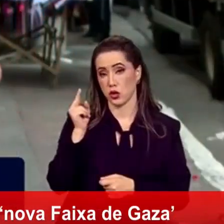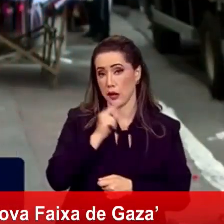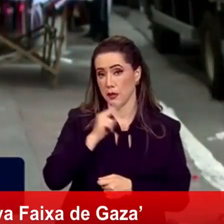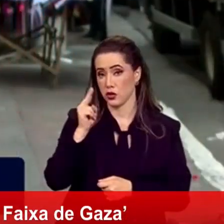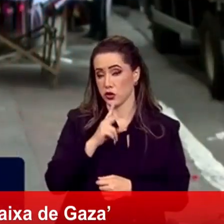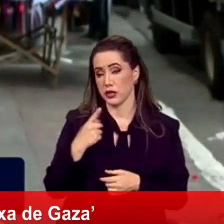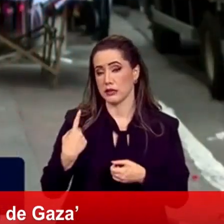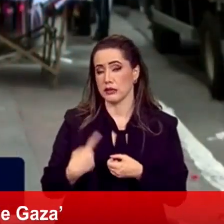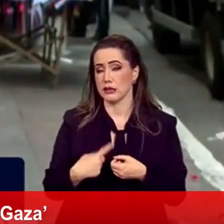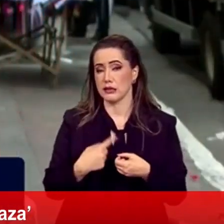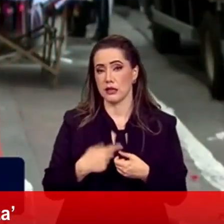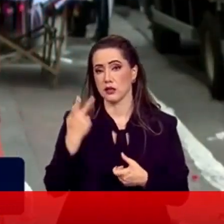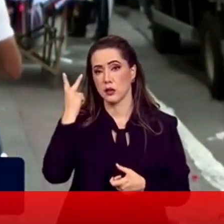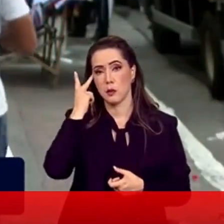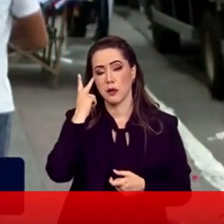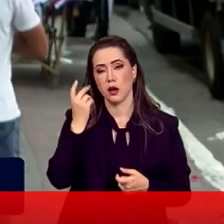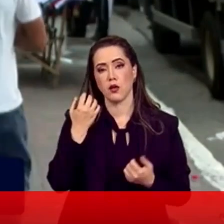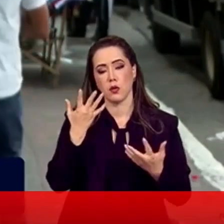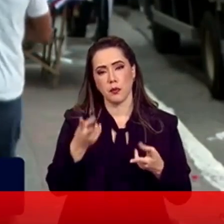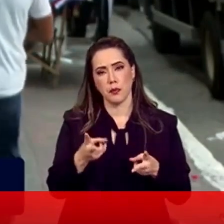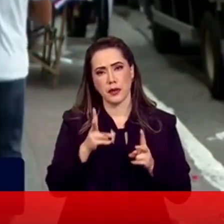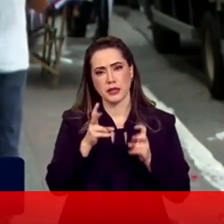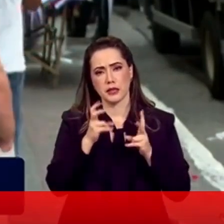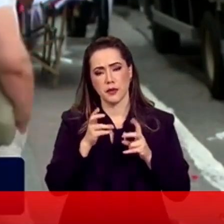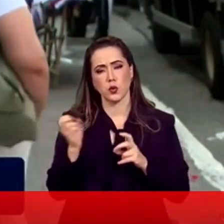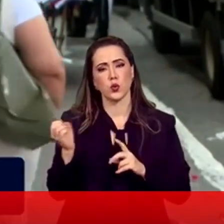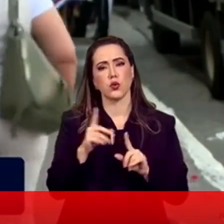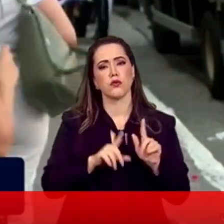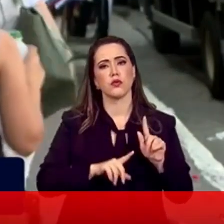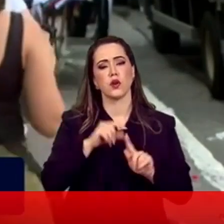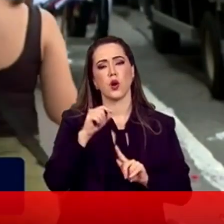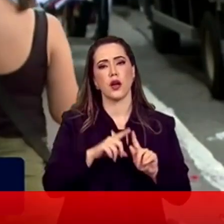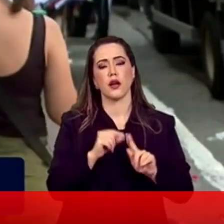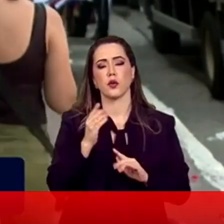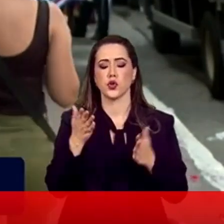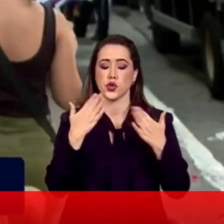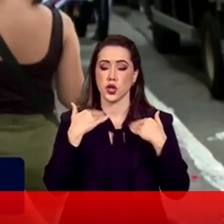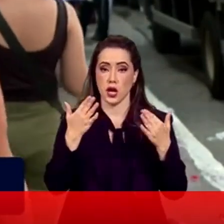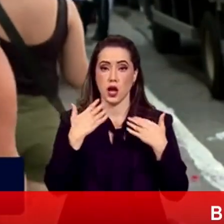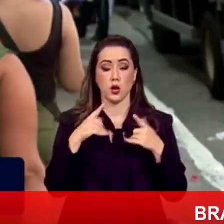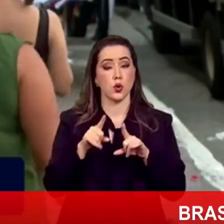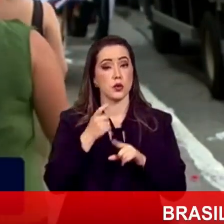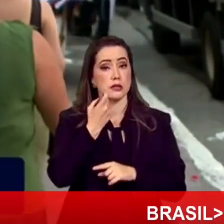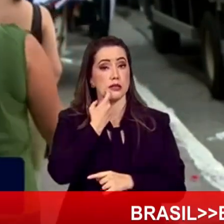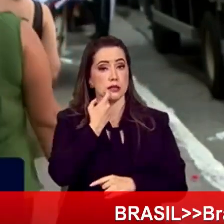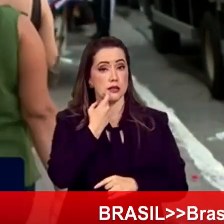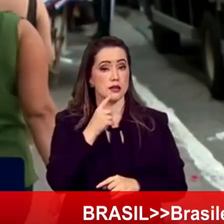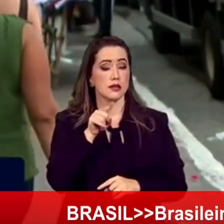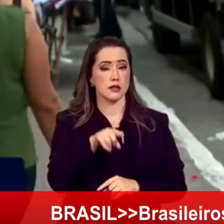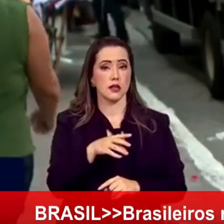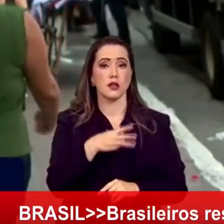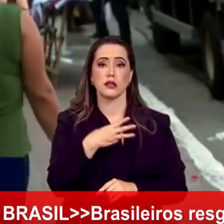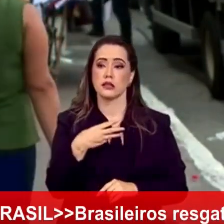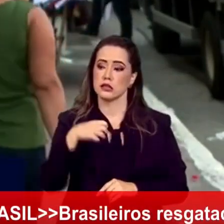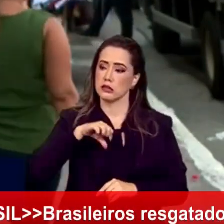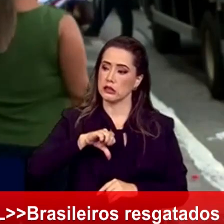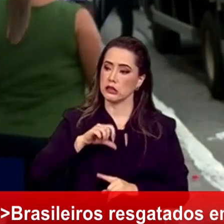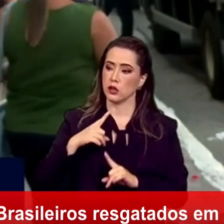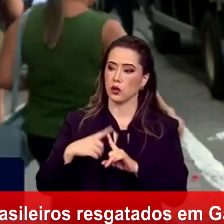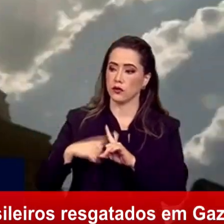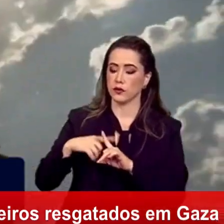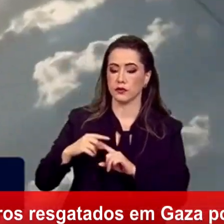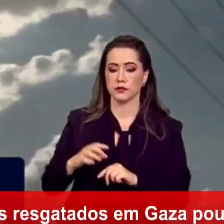da cidade de São Paulo prevê um novo recorde de temperaturas na sexta-feira, com 39